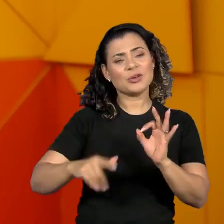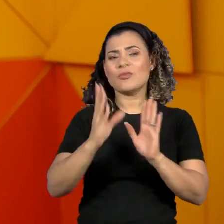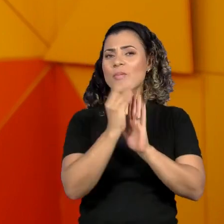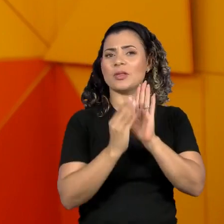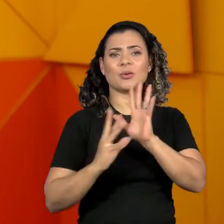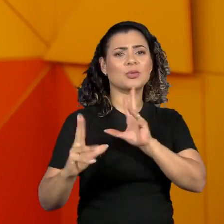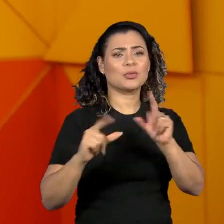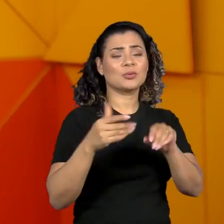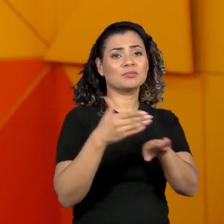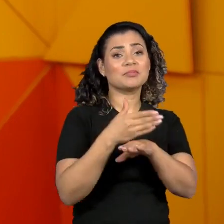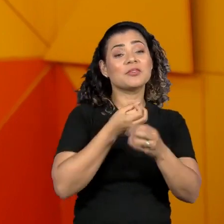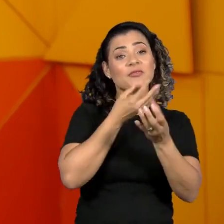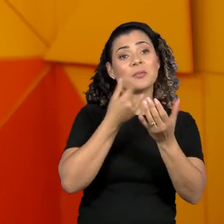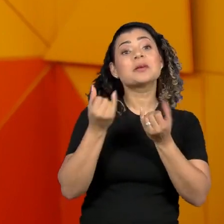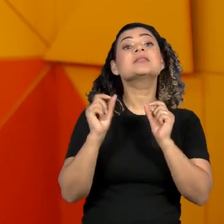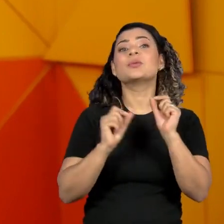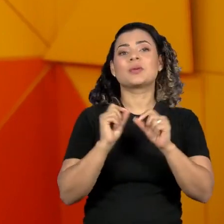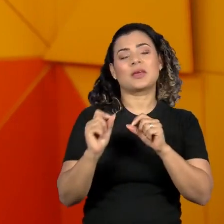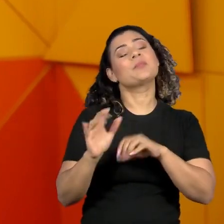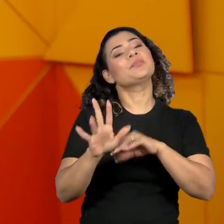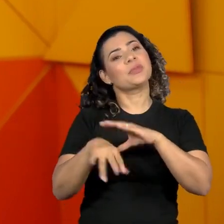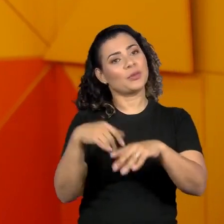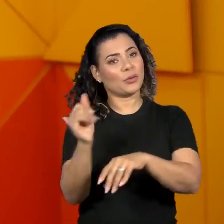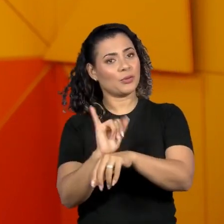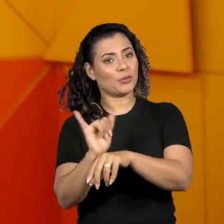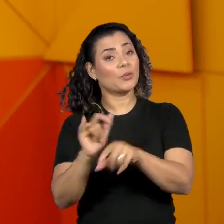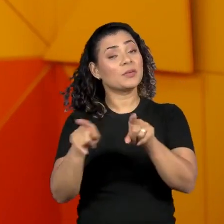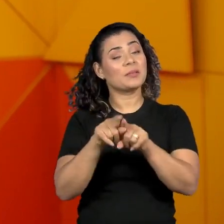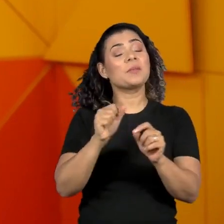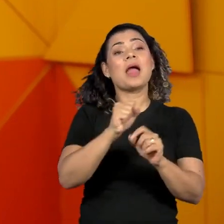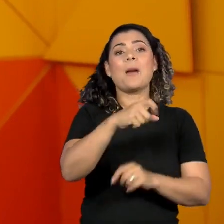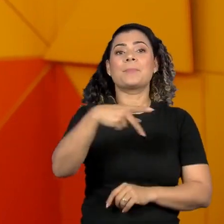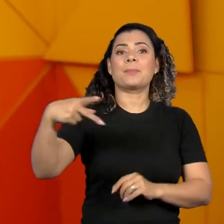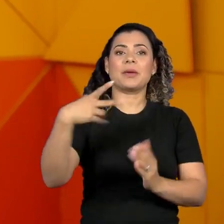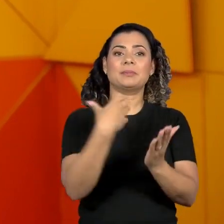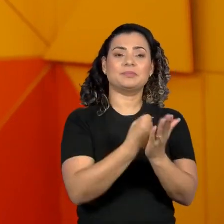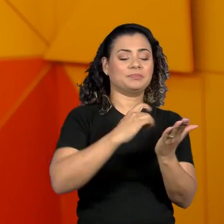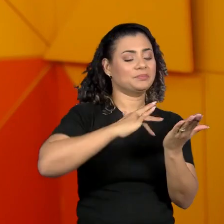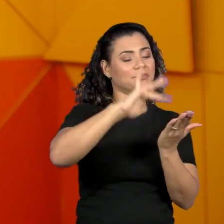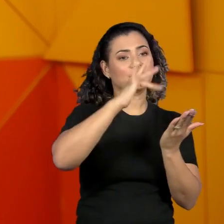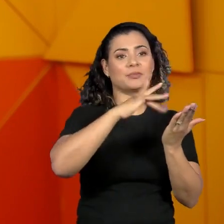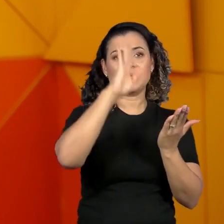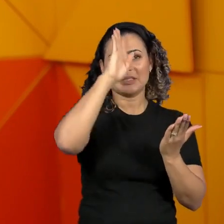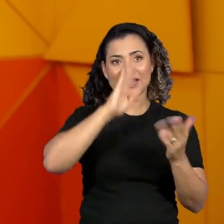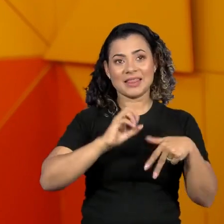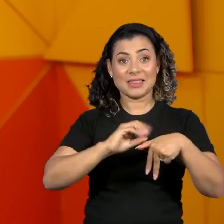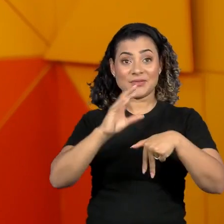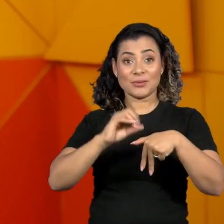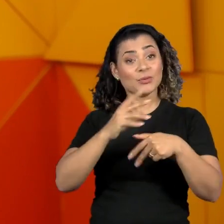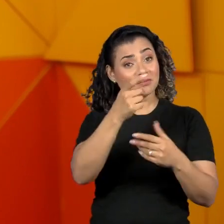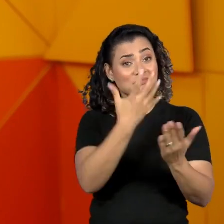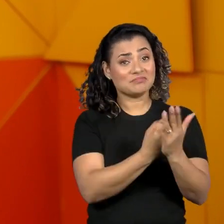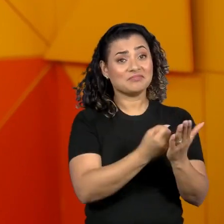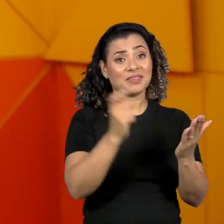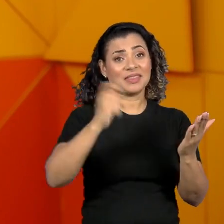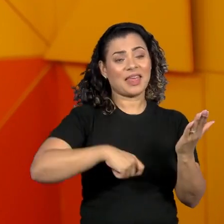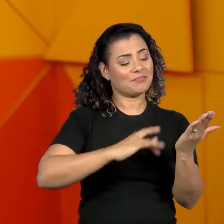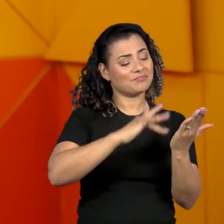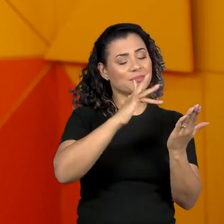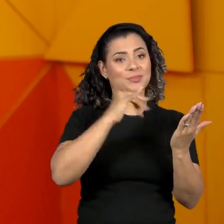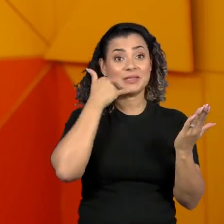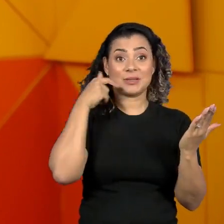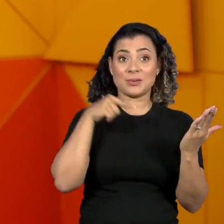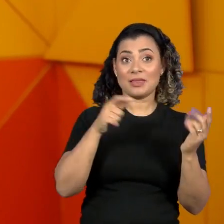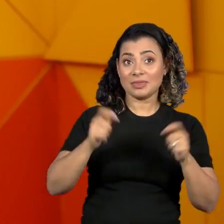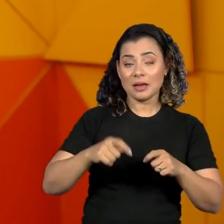conteúdo acessando o nosso canal no YouTube e também pelo aplicativo Cultura Play, que é gratuito. Só baixar no seu celular.